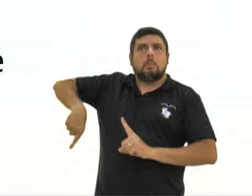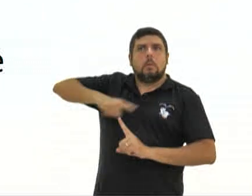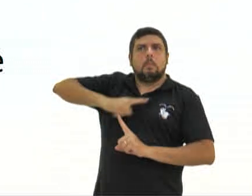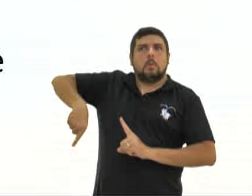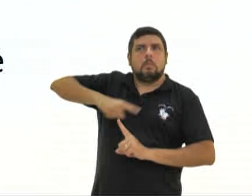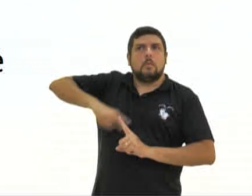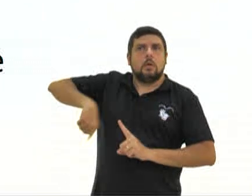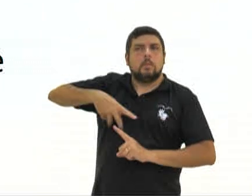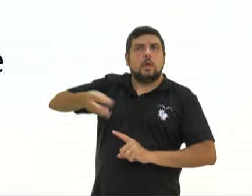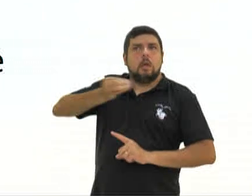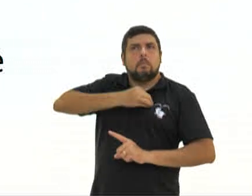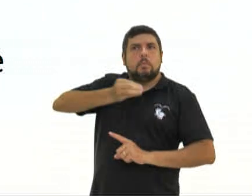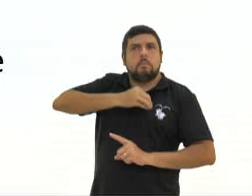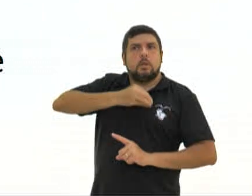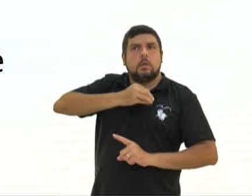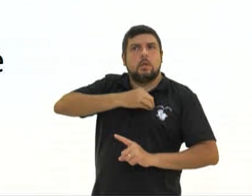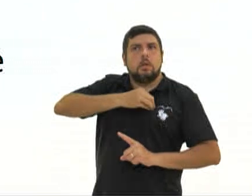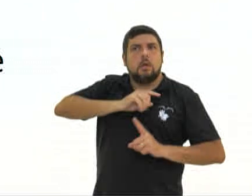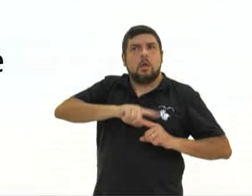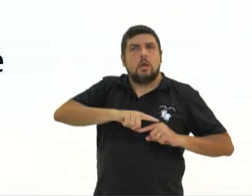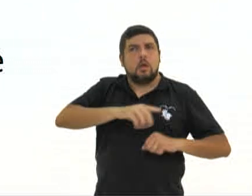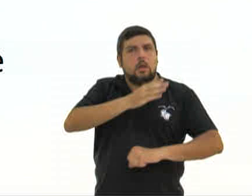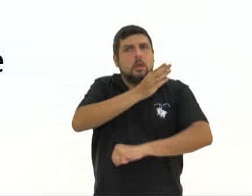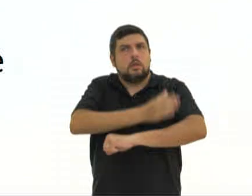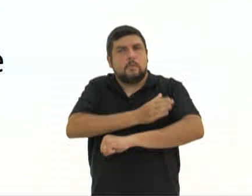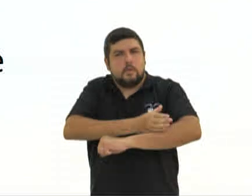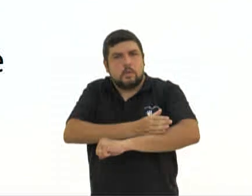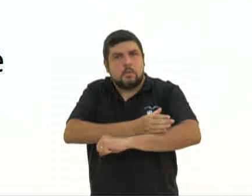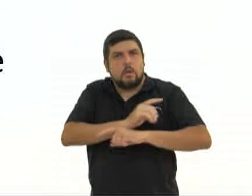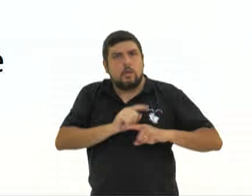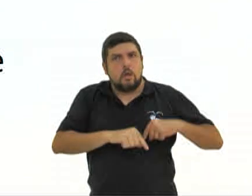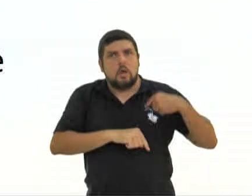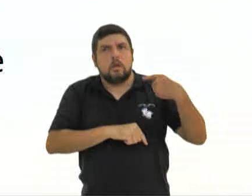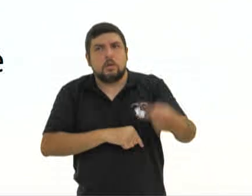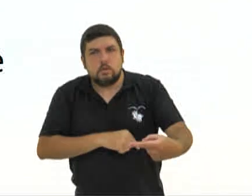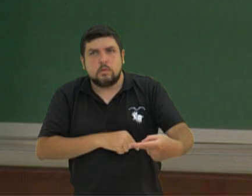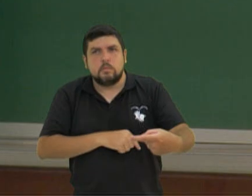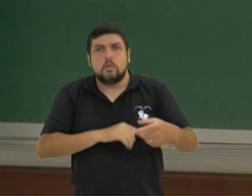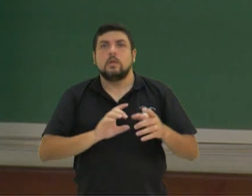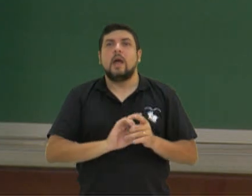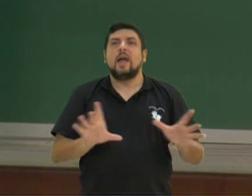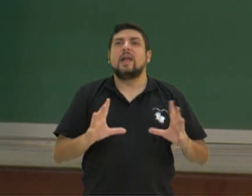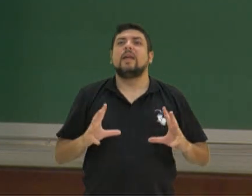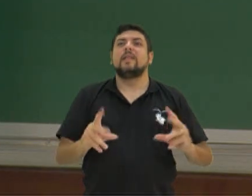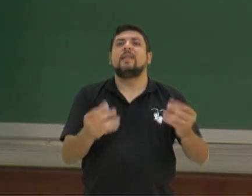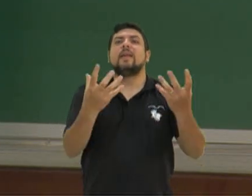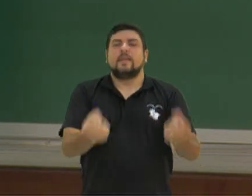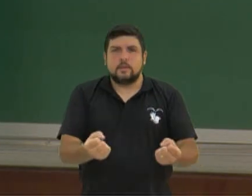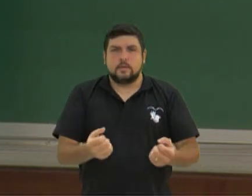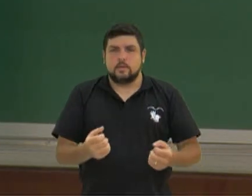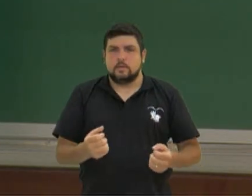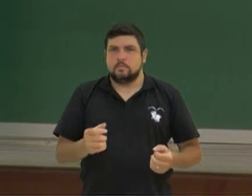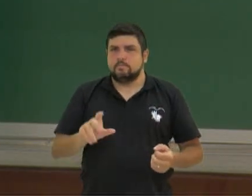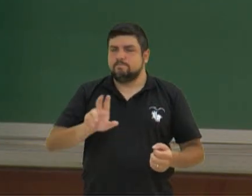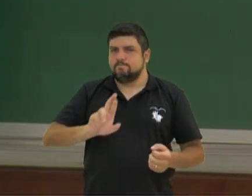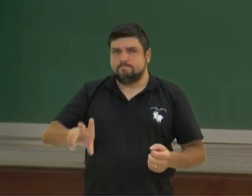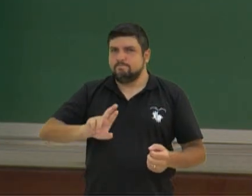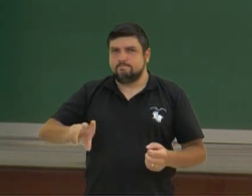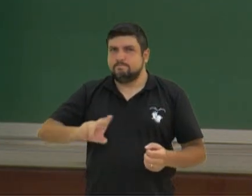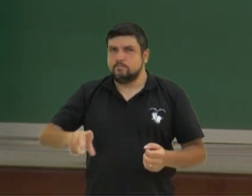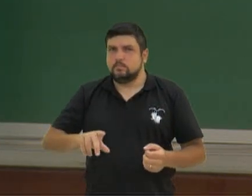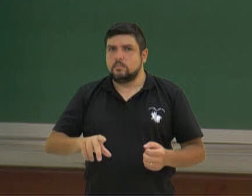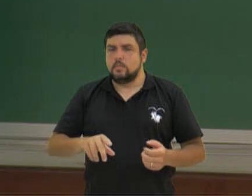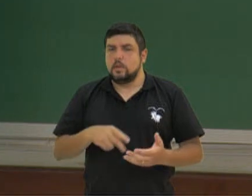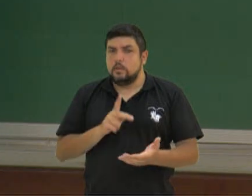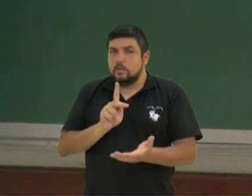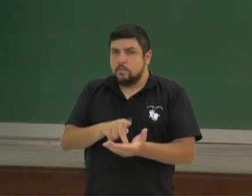totalmente pecaminoso e errado durante a Idade Média, ele passa a ser aceito por todos. Durante muito tempo,